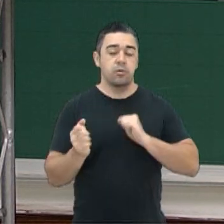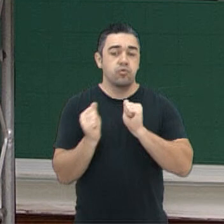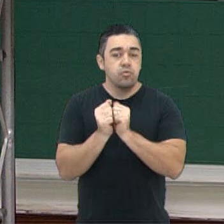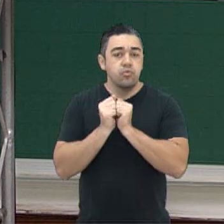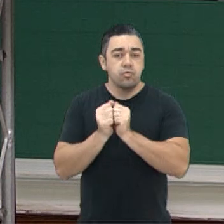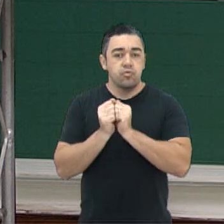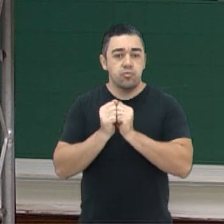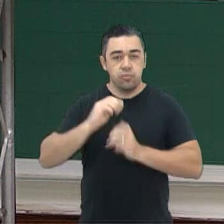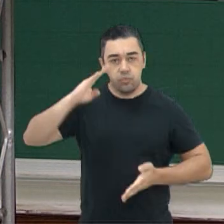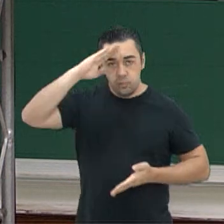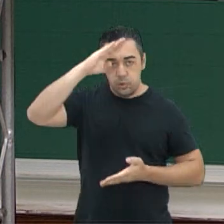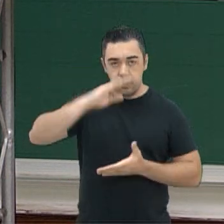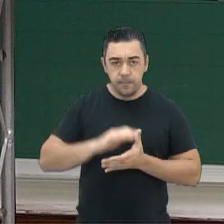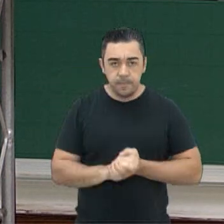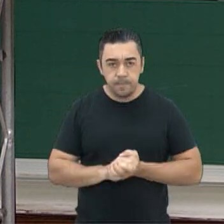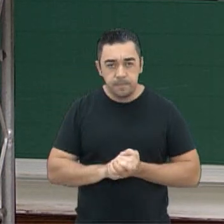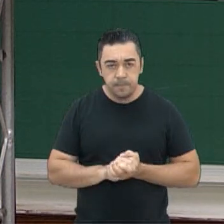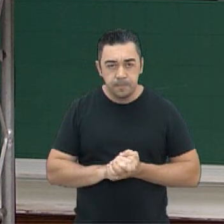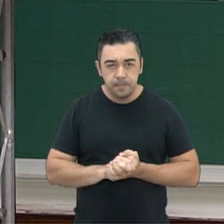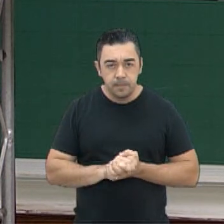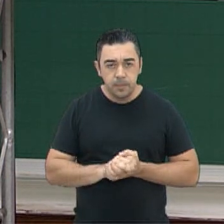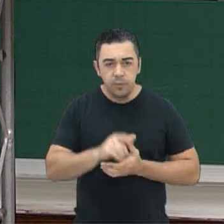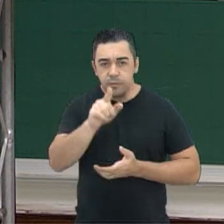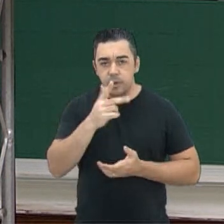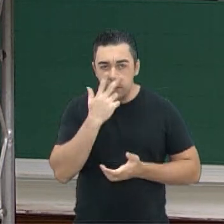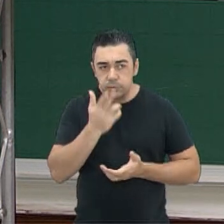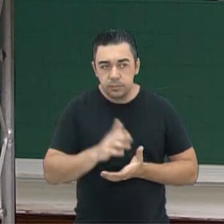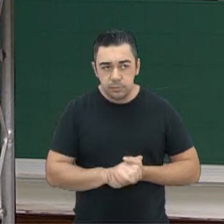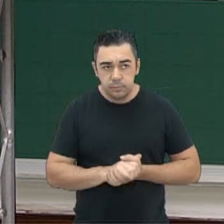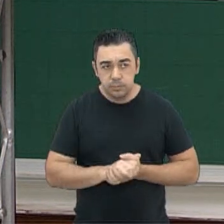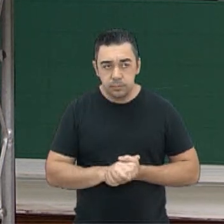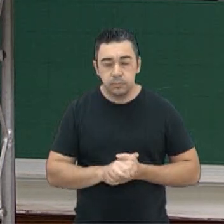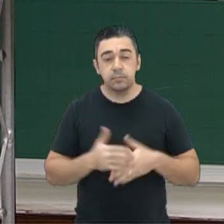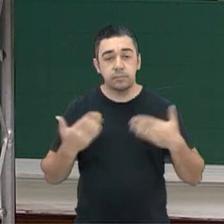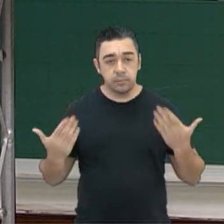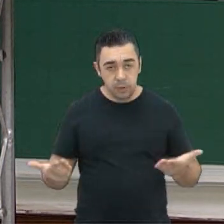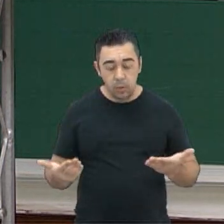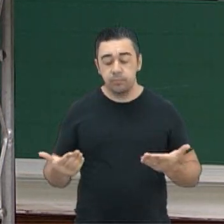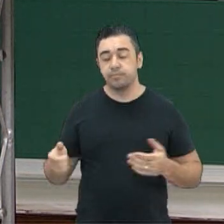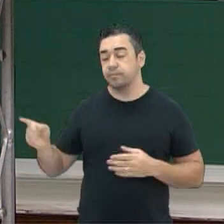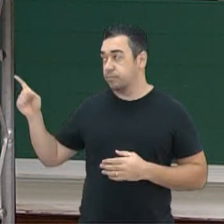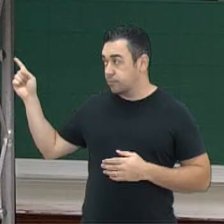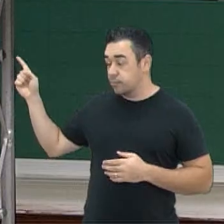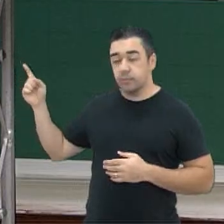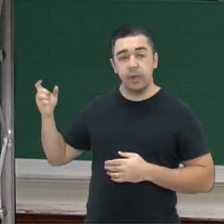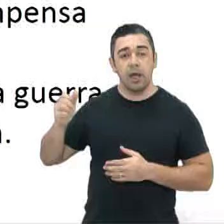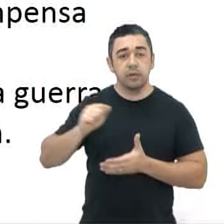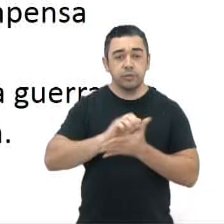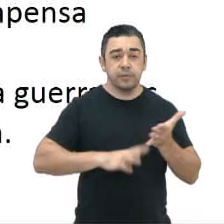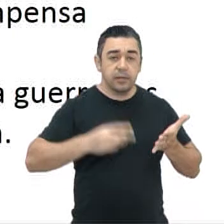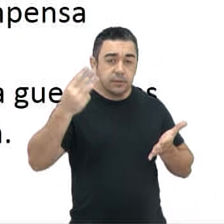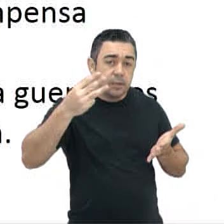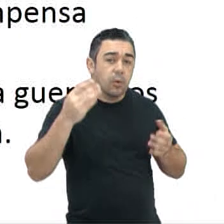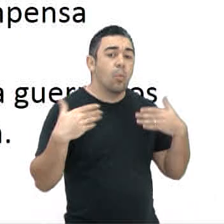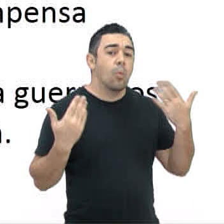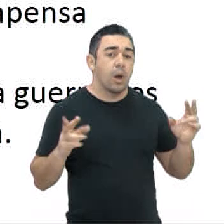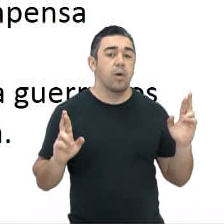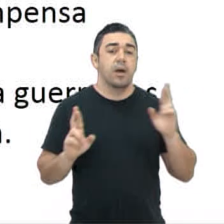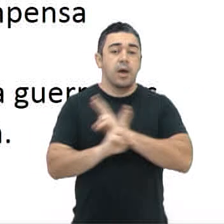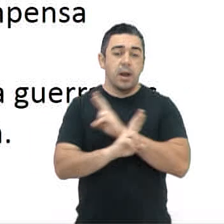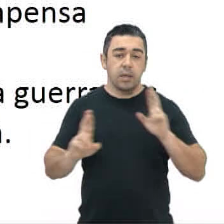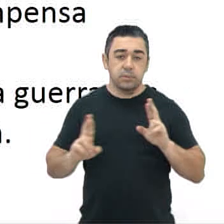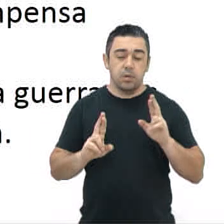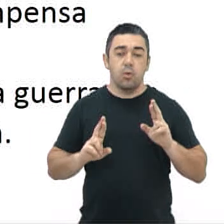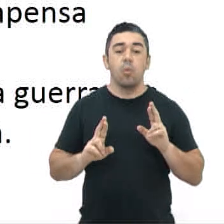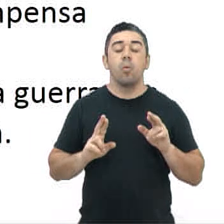Unidos. E aí, o que vocês acham aí? A partir dessa imagem, como podemos entender a relação entre a decisão